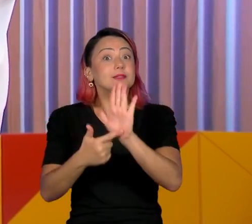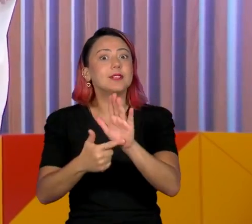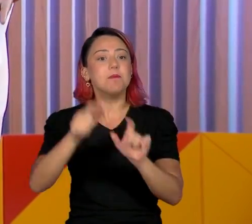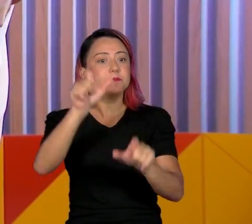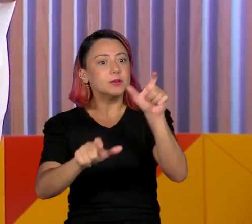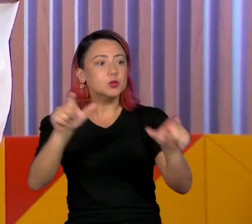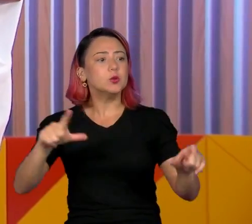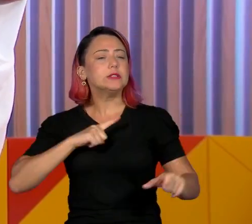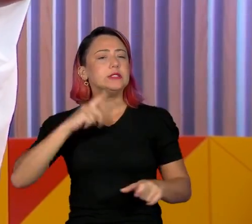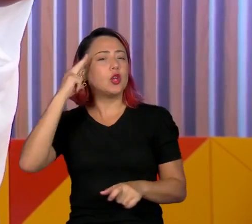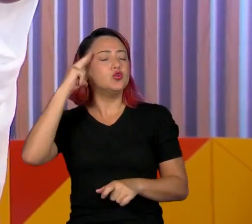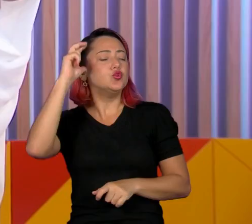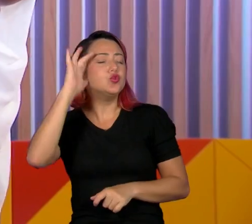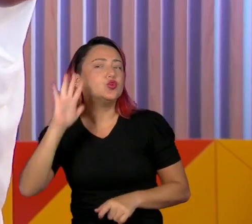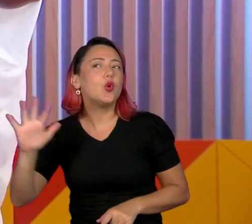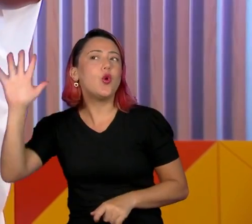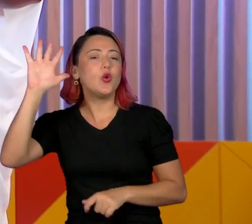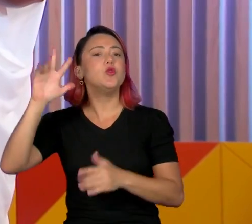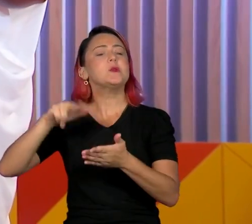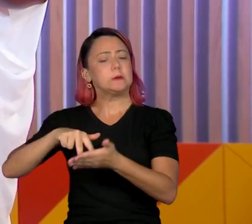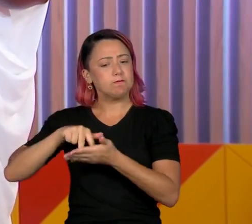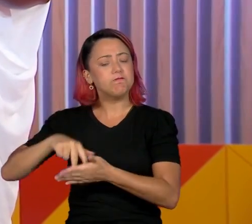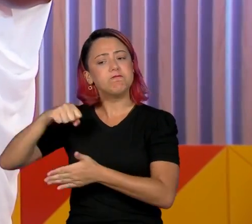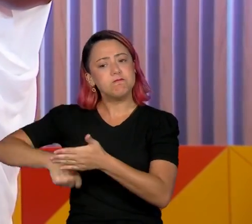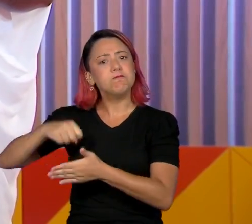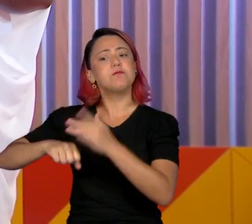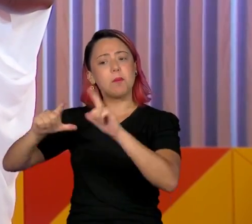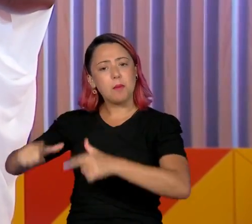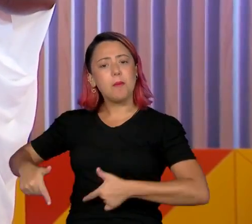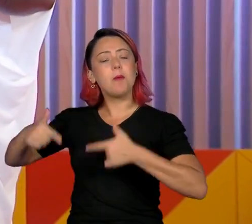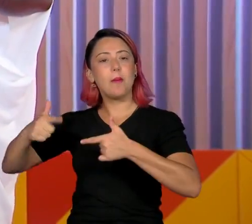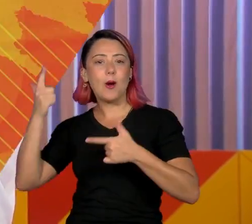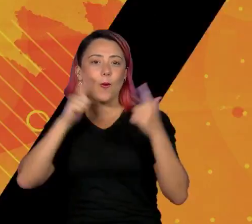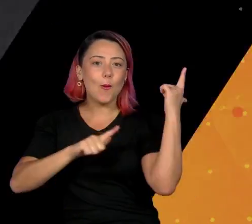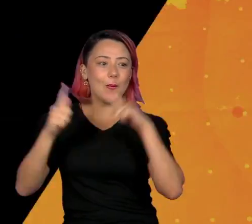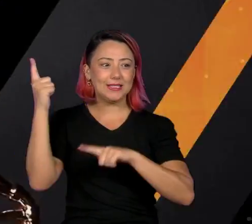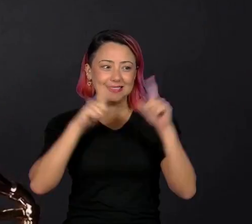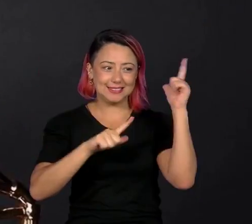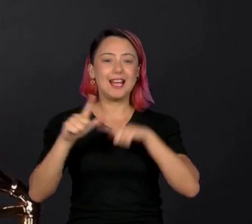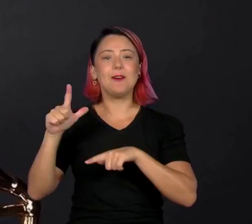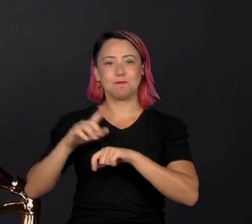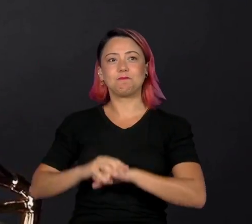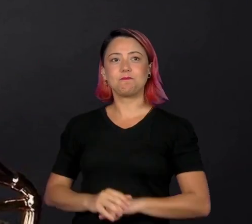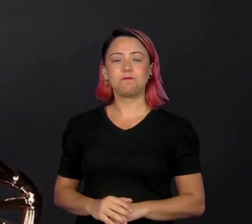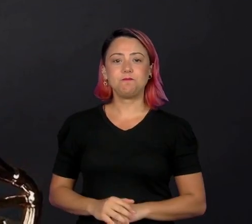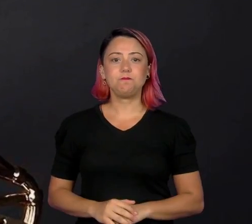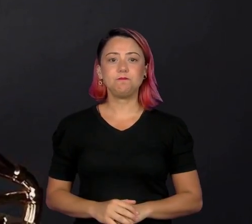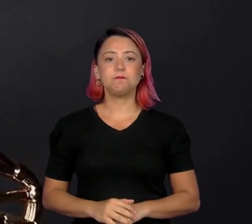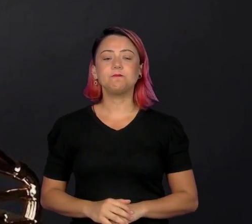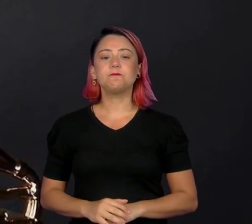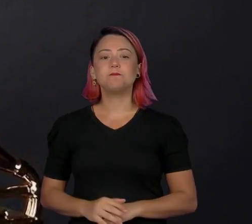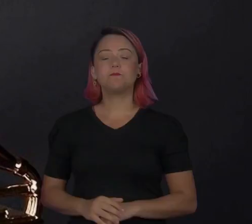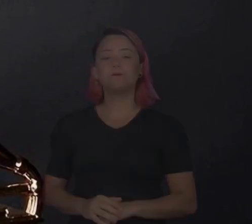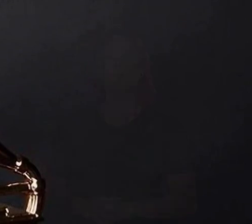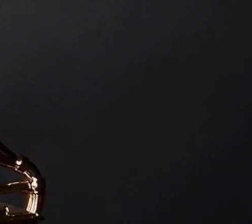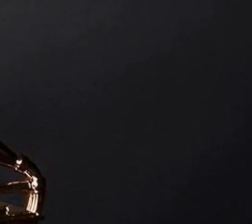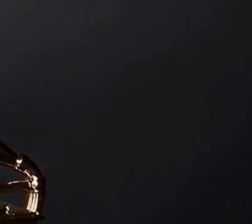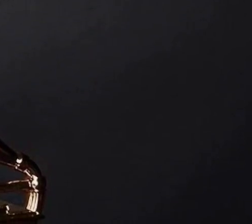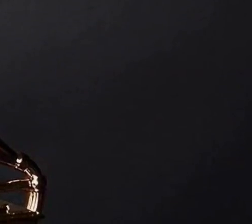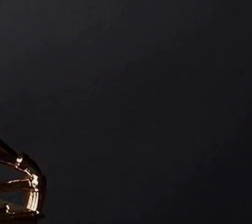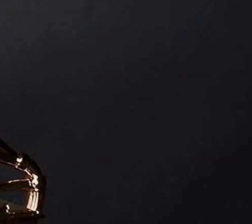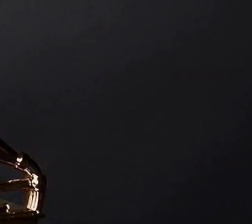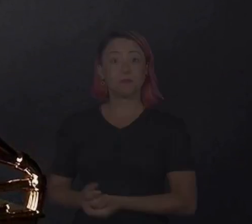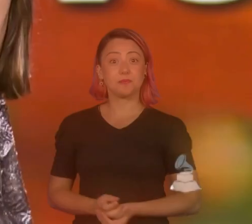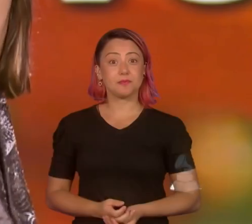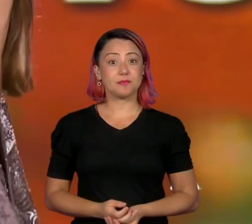seguem firmes com as suas realizações. Dá uma olhada. O Latin Grammy vai